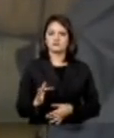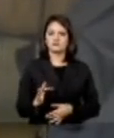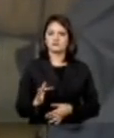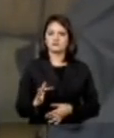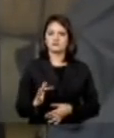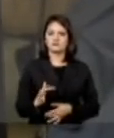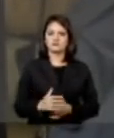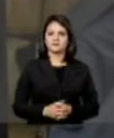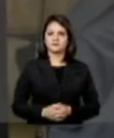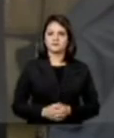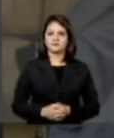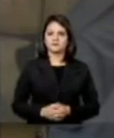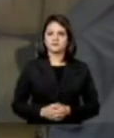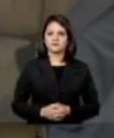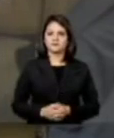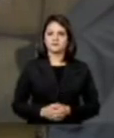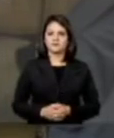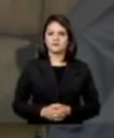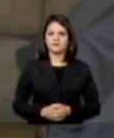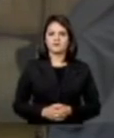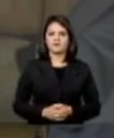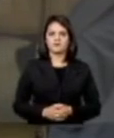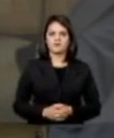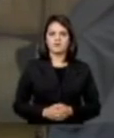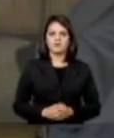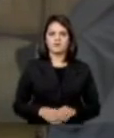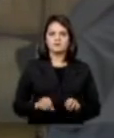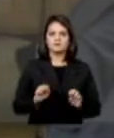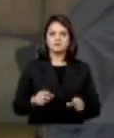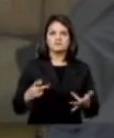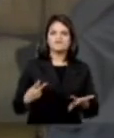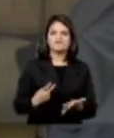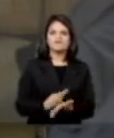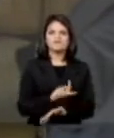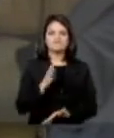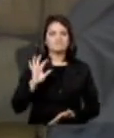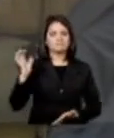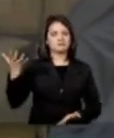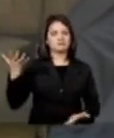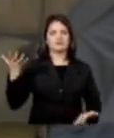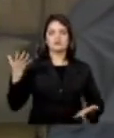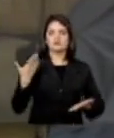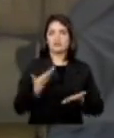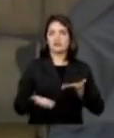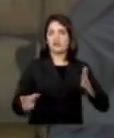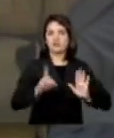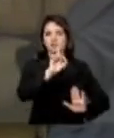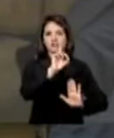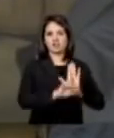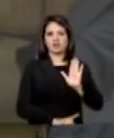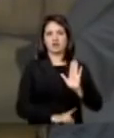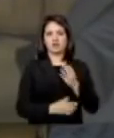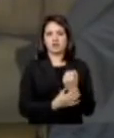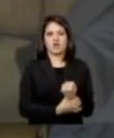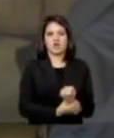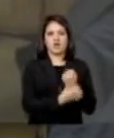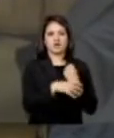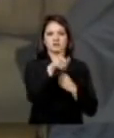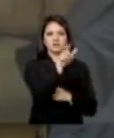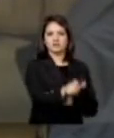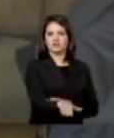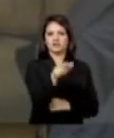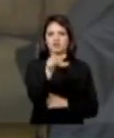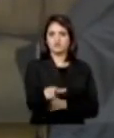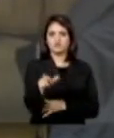vênia, põe em risco a supremacia dos direitos e garantias individuais